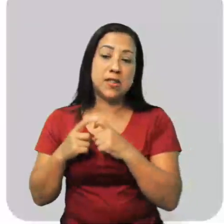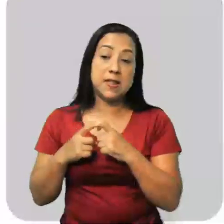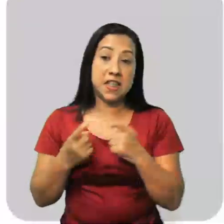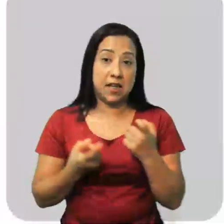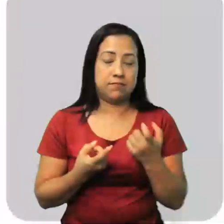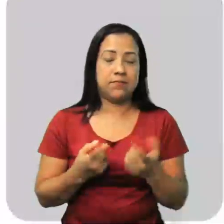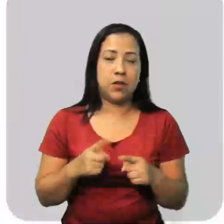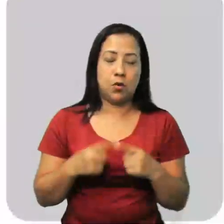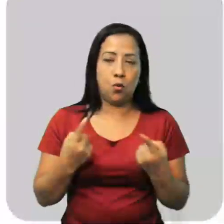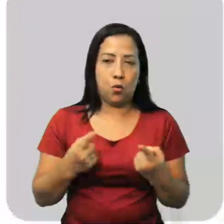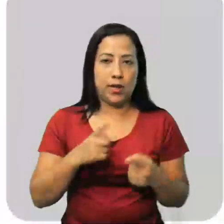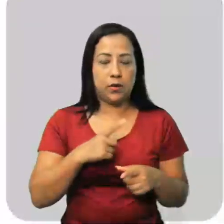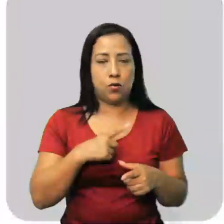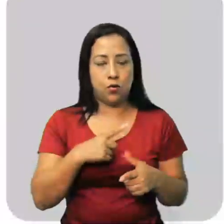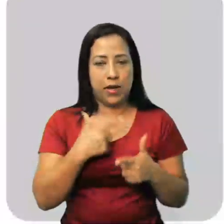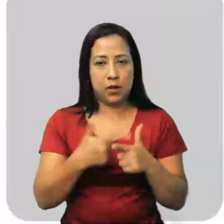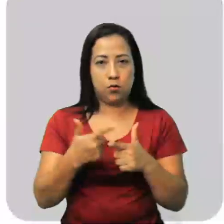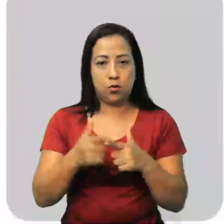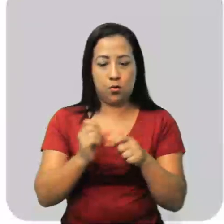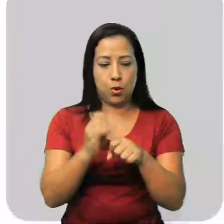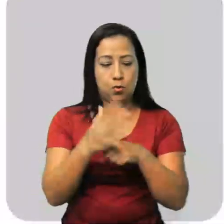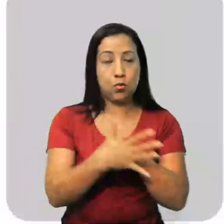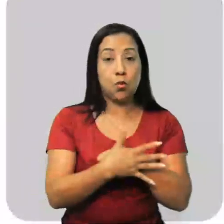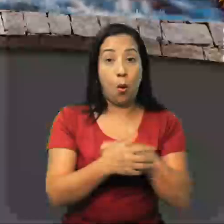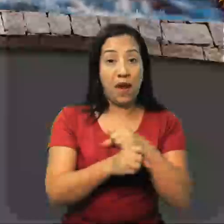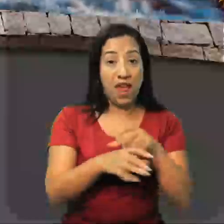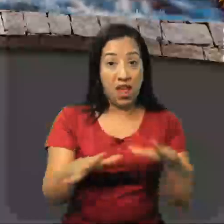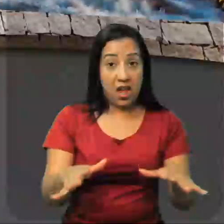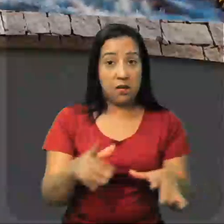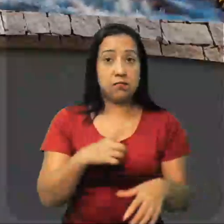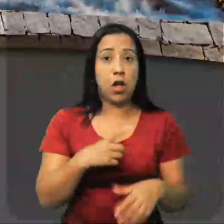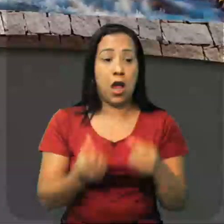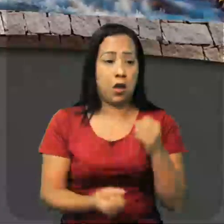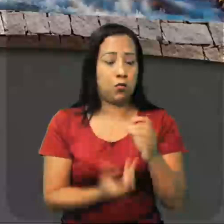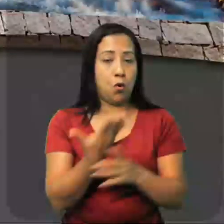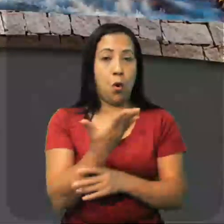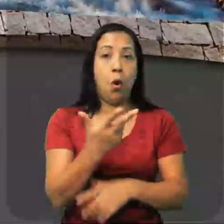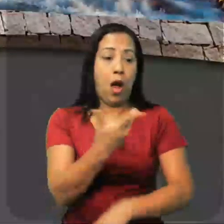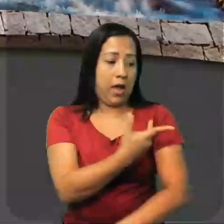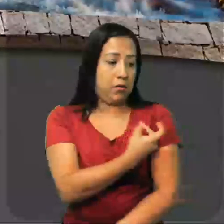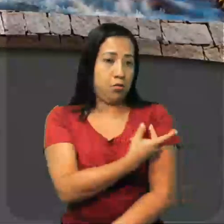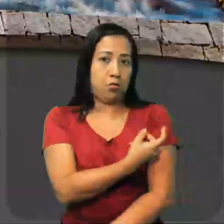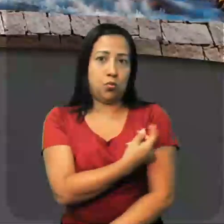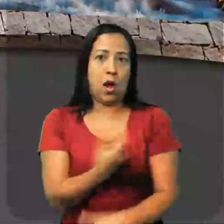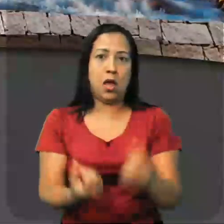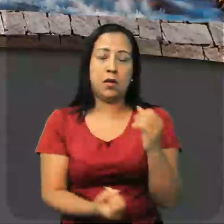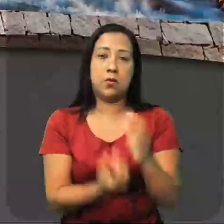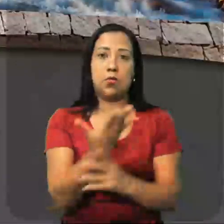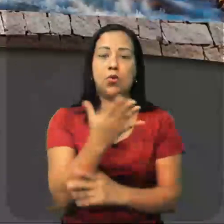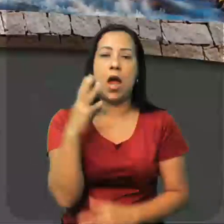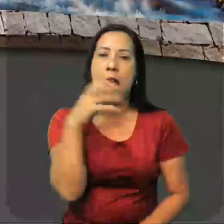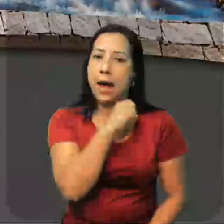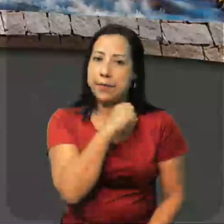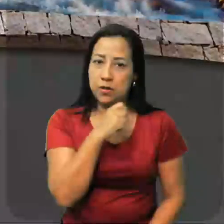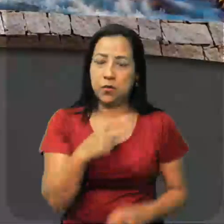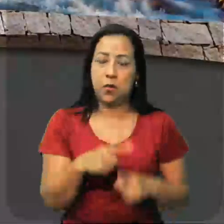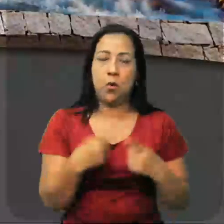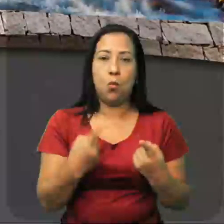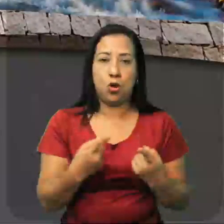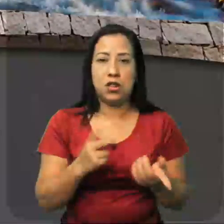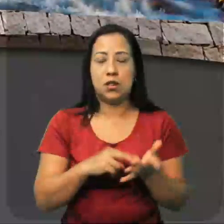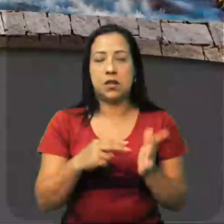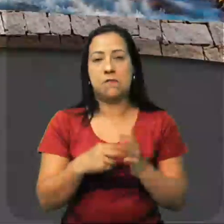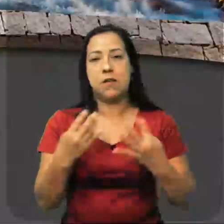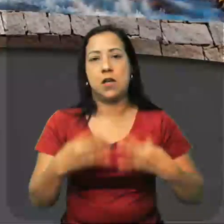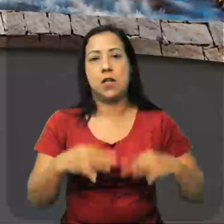ocorreu na história uma vacina tão rápida como está ocorrendo esse ano. Isso é tecnologia. Isso